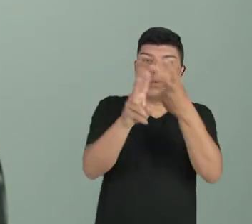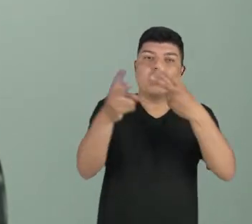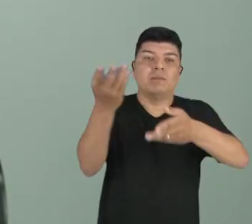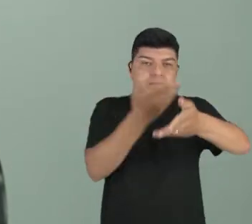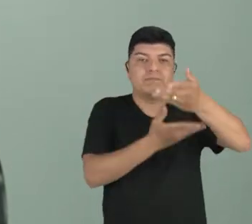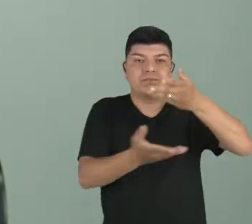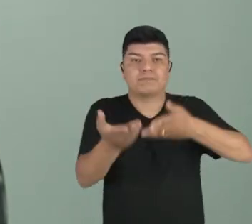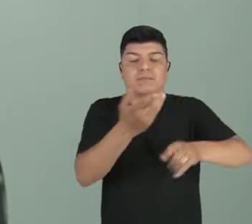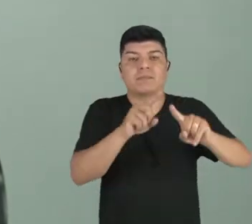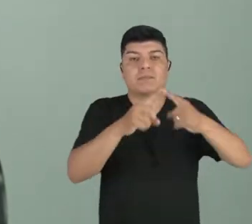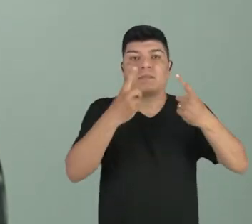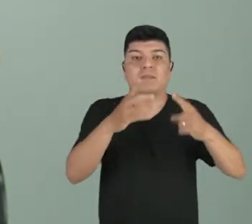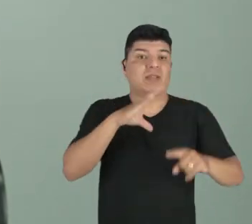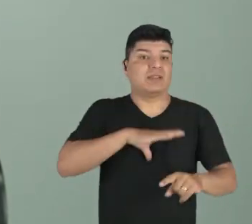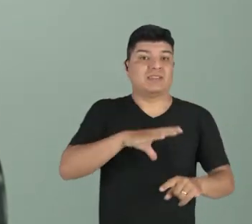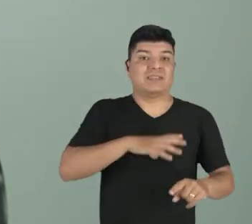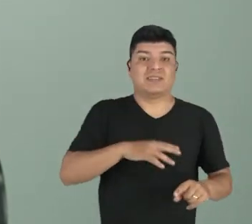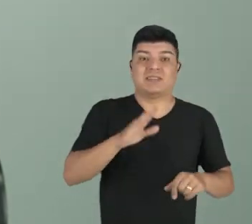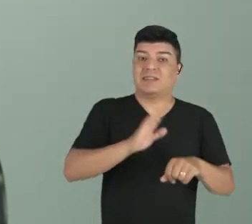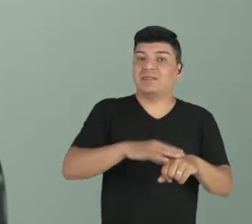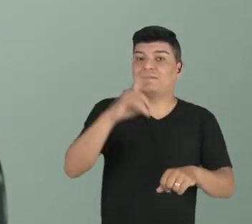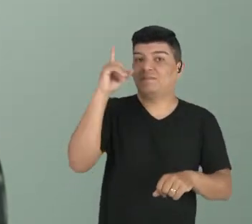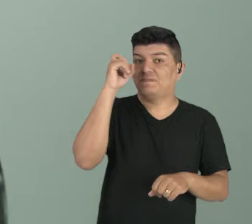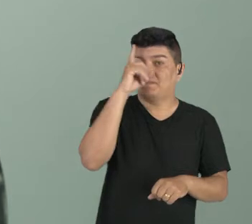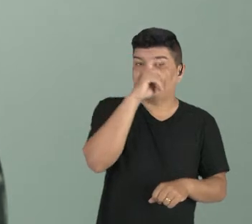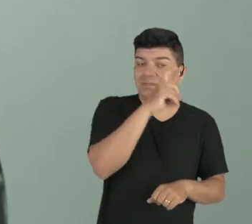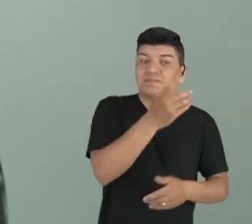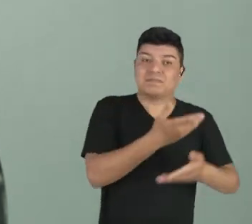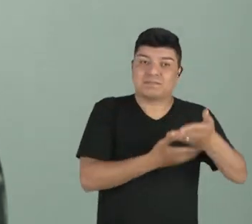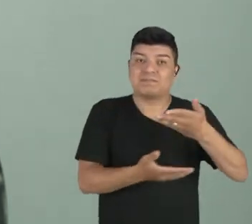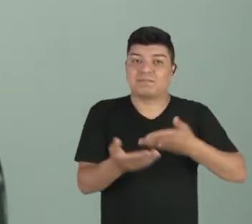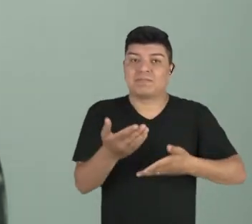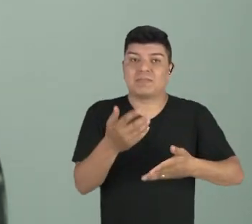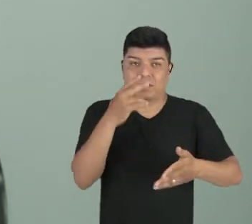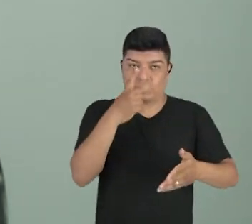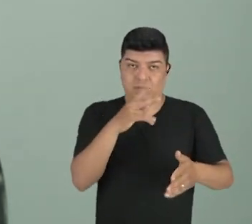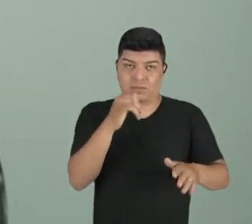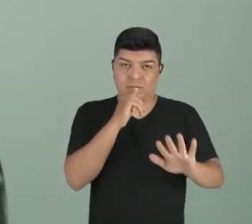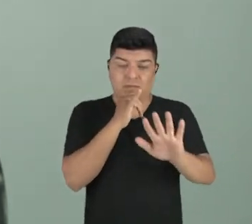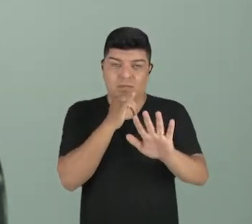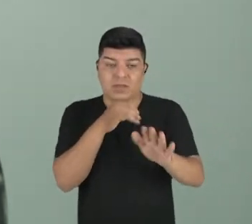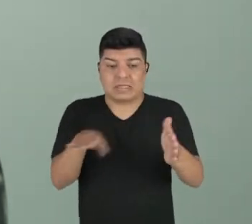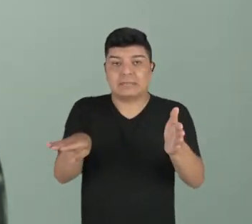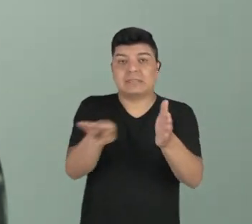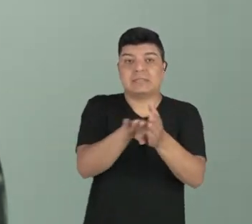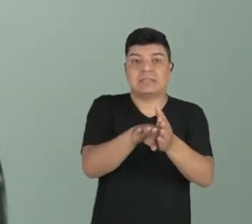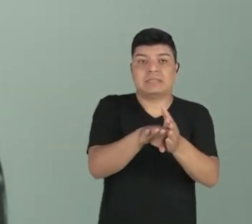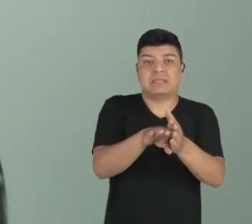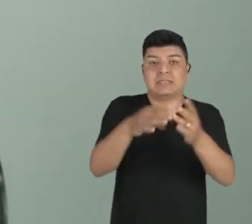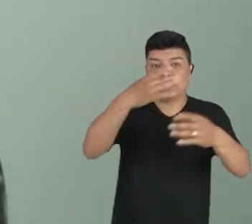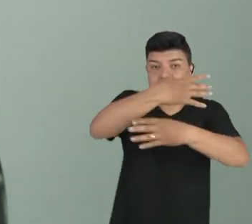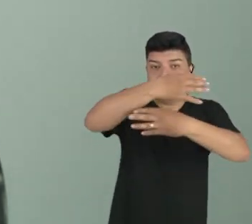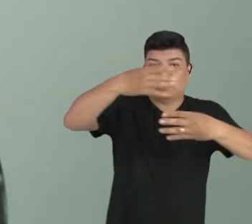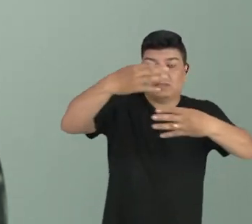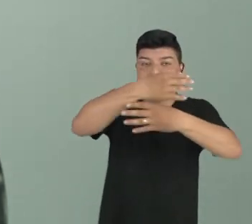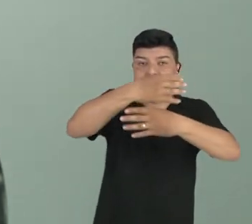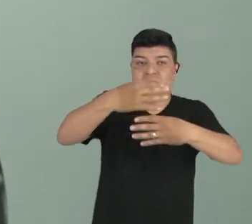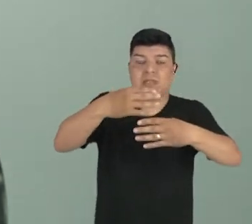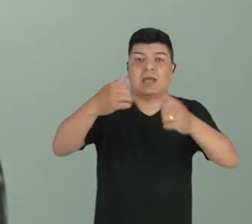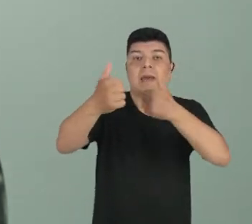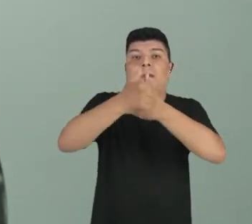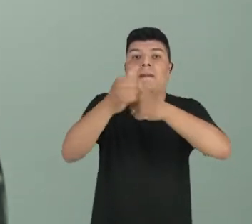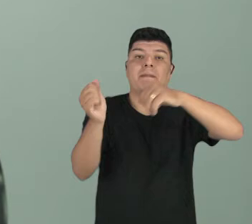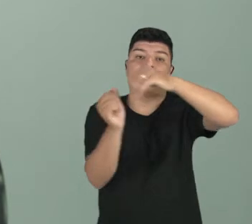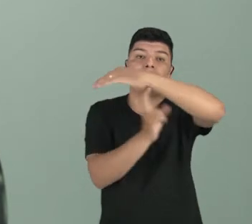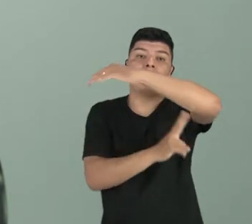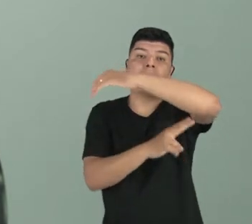cidades, o ar não consegue circular. Se você parar para observar, quando você chega no centro da cidade, ali perto do terminal urbano, você vai